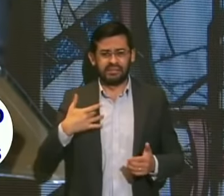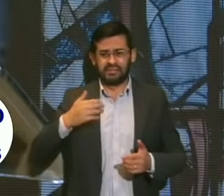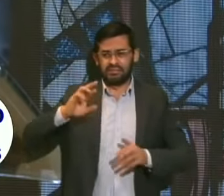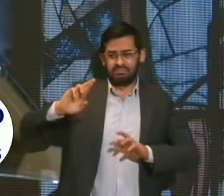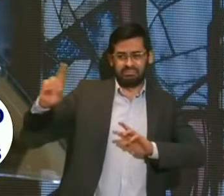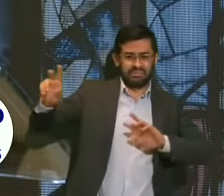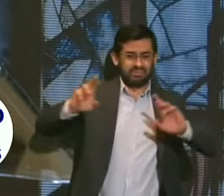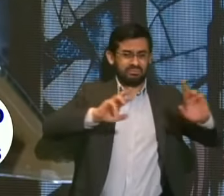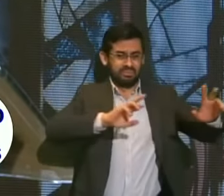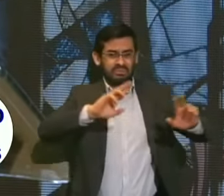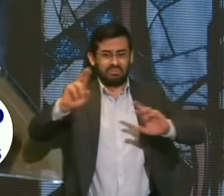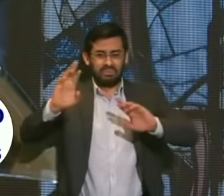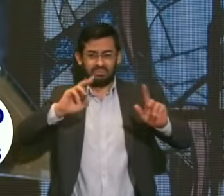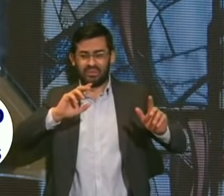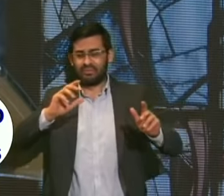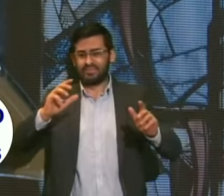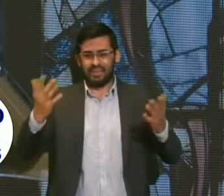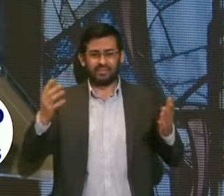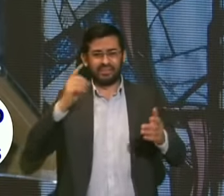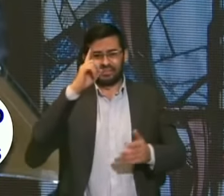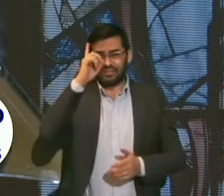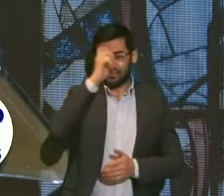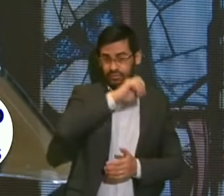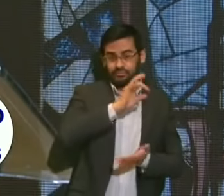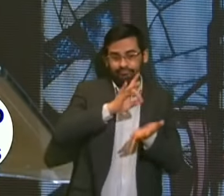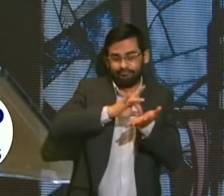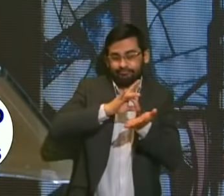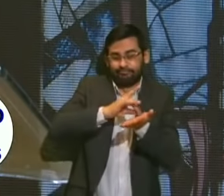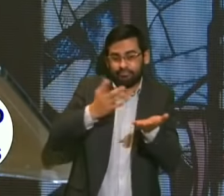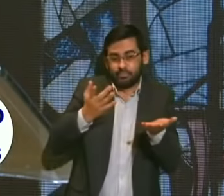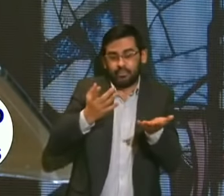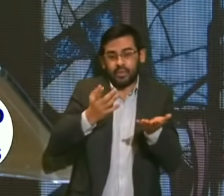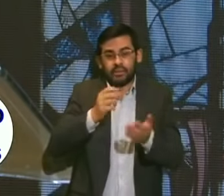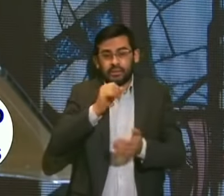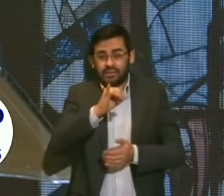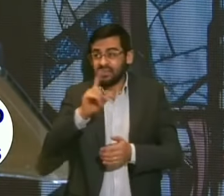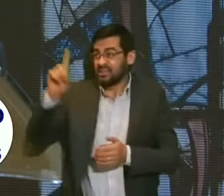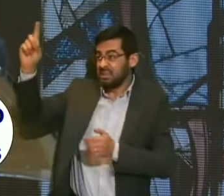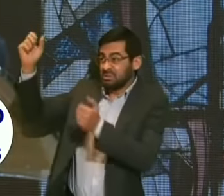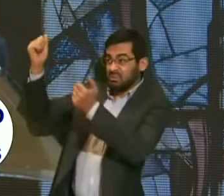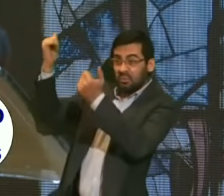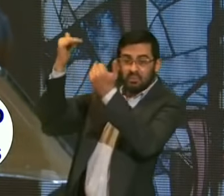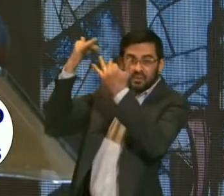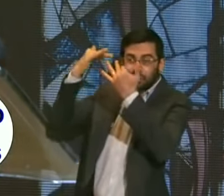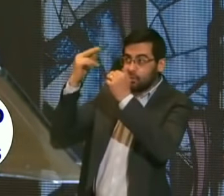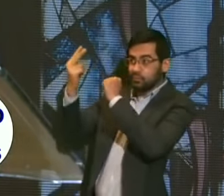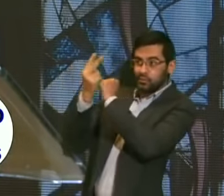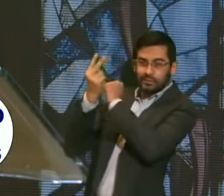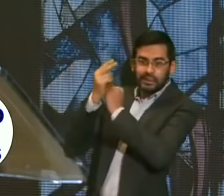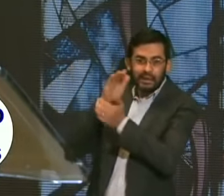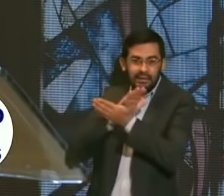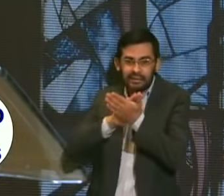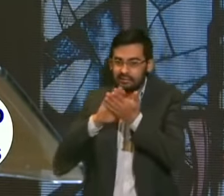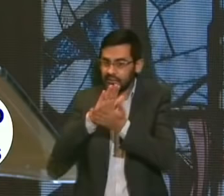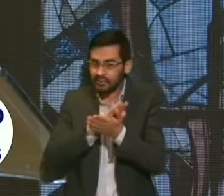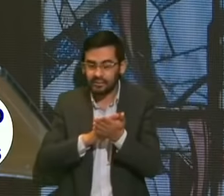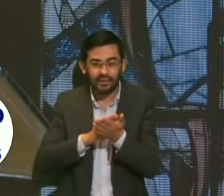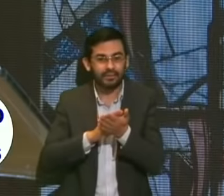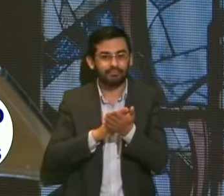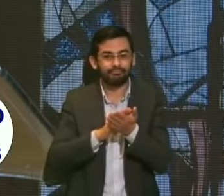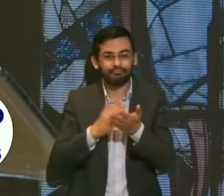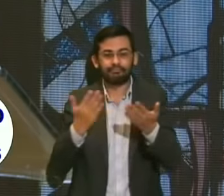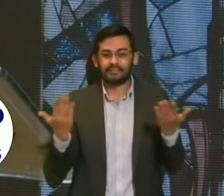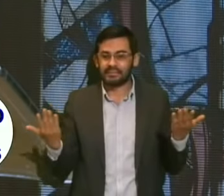tantas situações que estão fora do controle, não é? E que se Deus não derramar um decreto de bênção